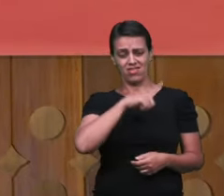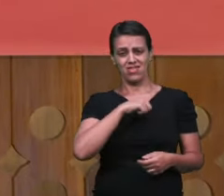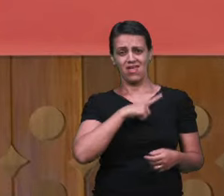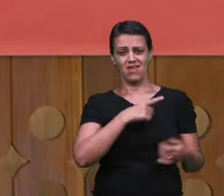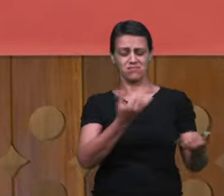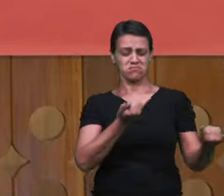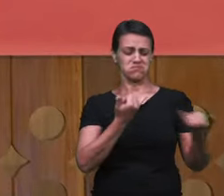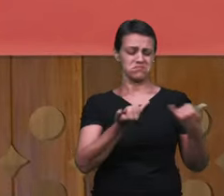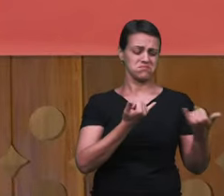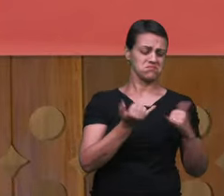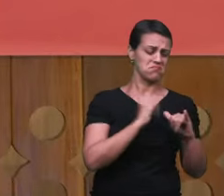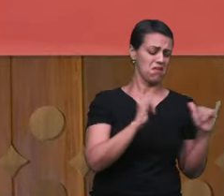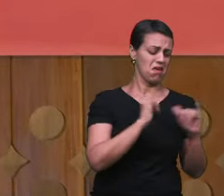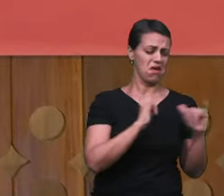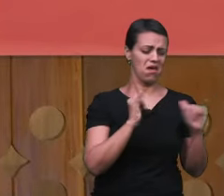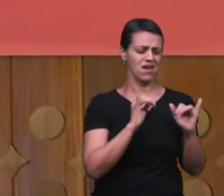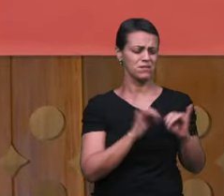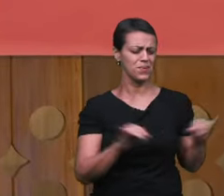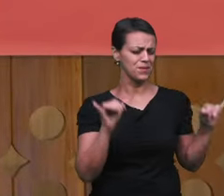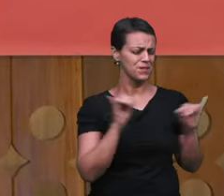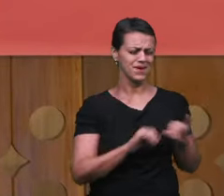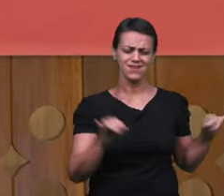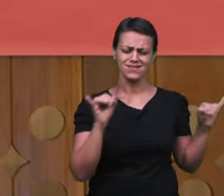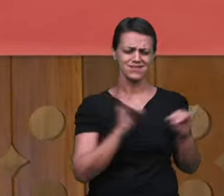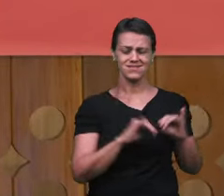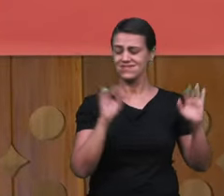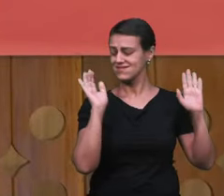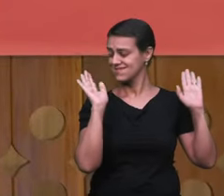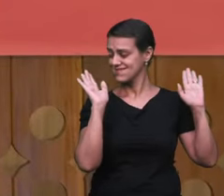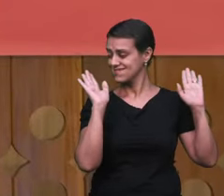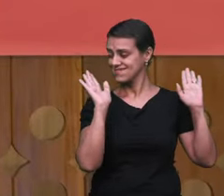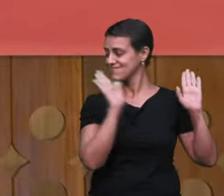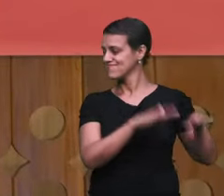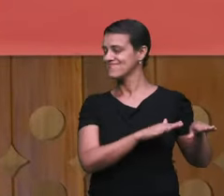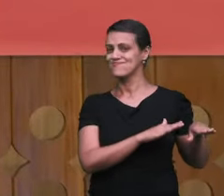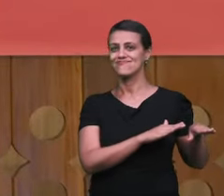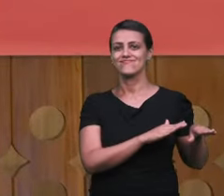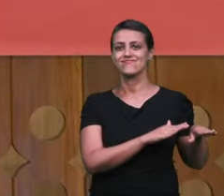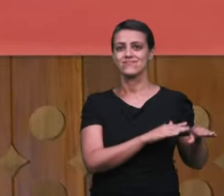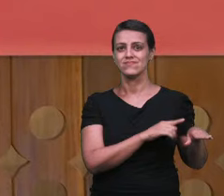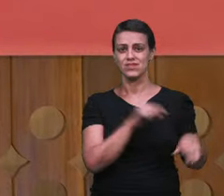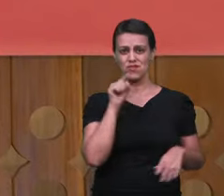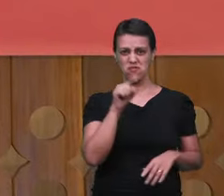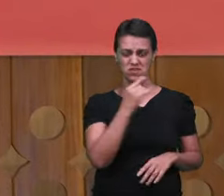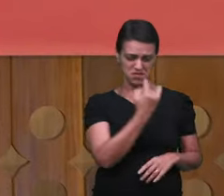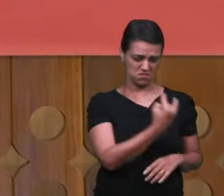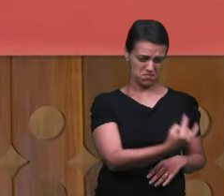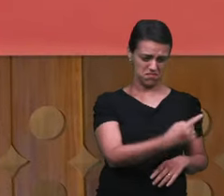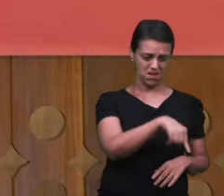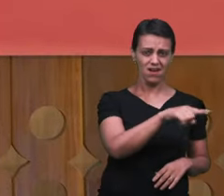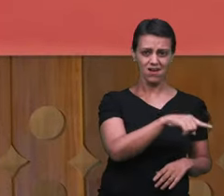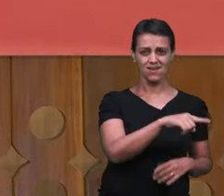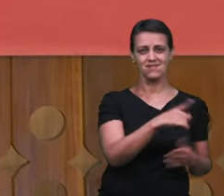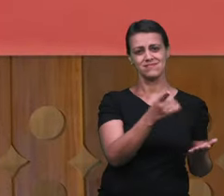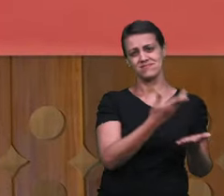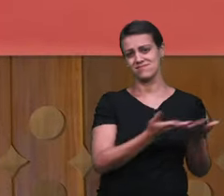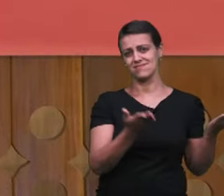tolice. Se você for atrás disso, meu querido, você não alcançou. E outra coisa,